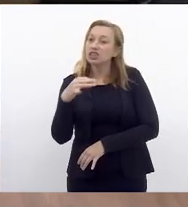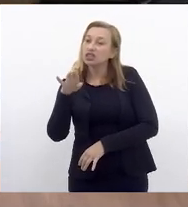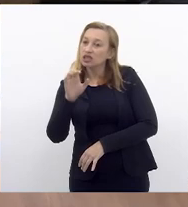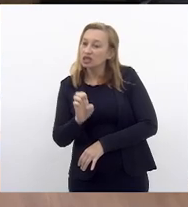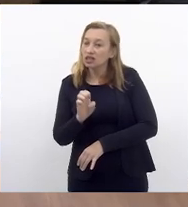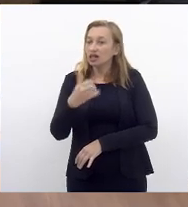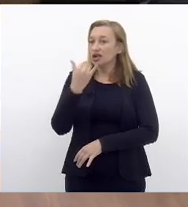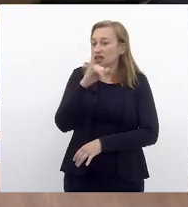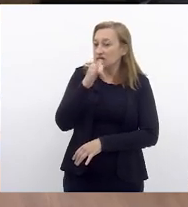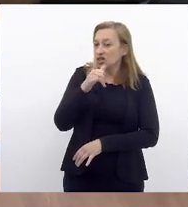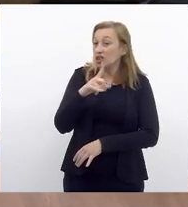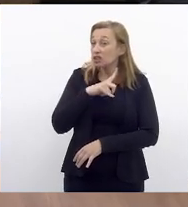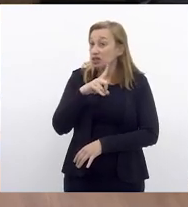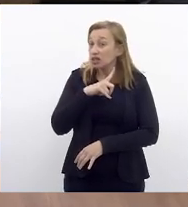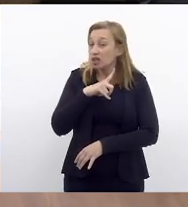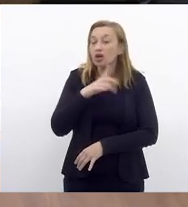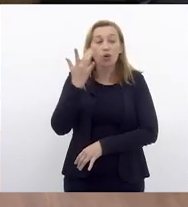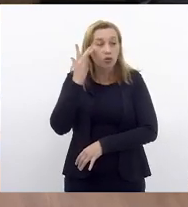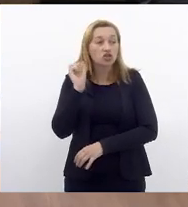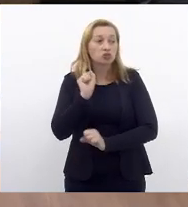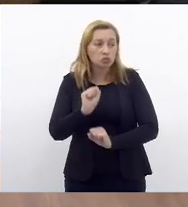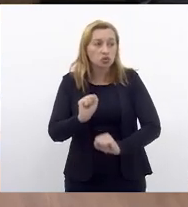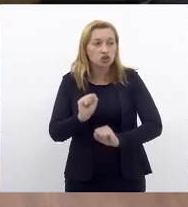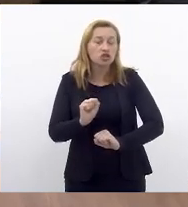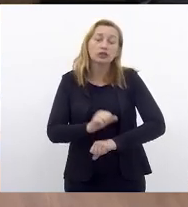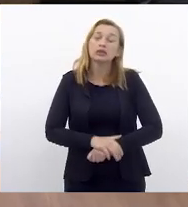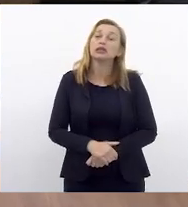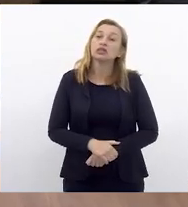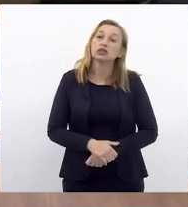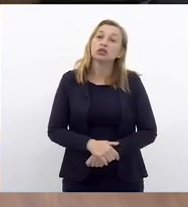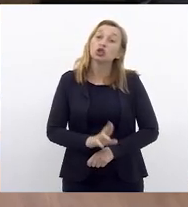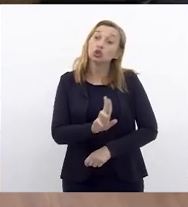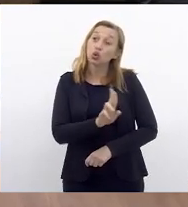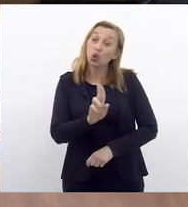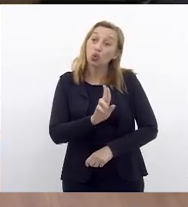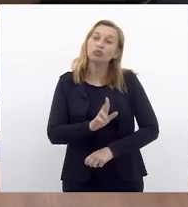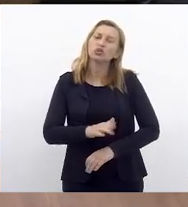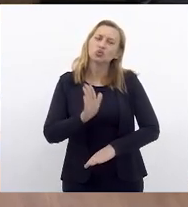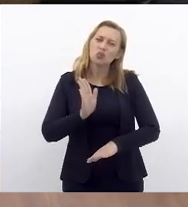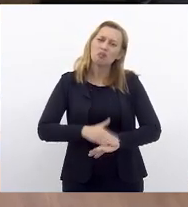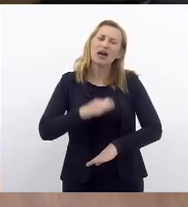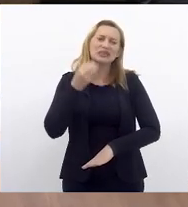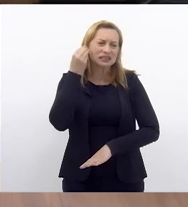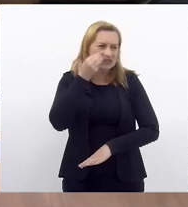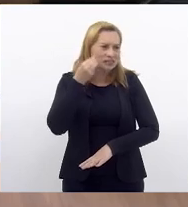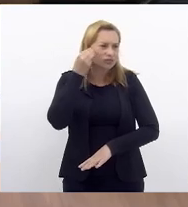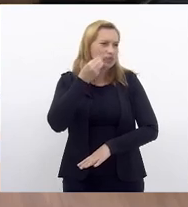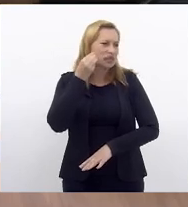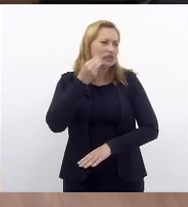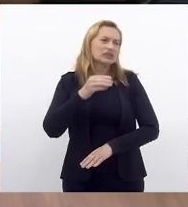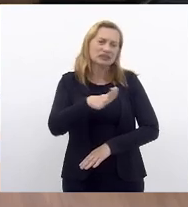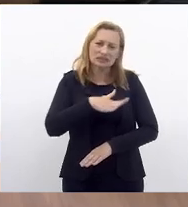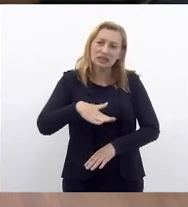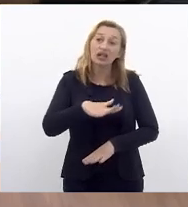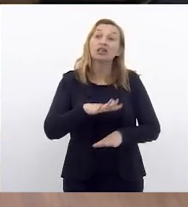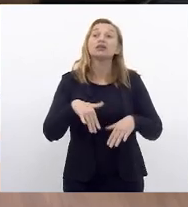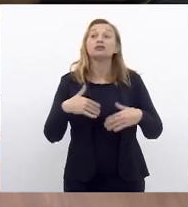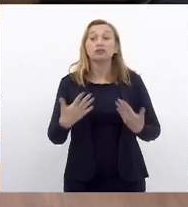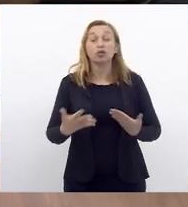energética que se avizinha, eu acho que a gente podia ter aí nomes com mais experiência nessa área.